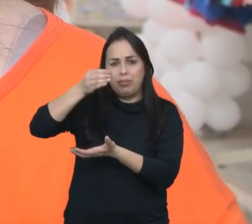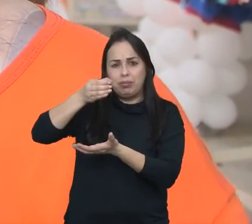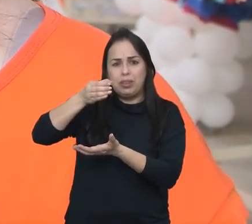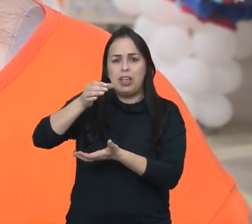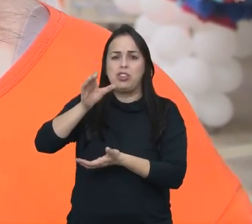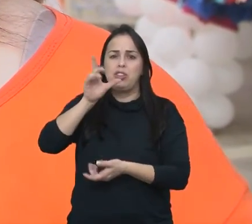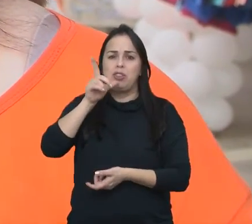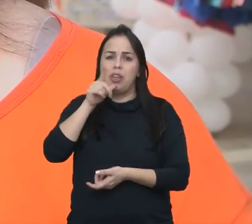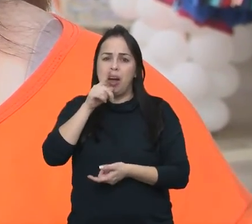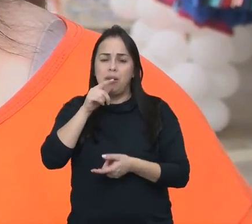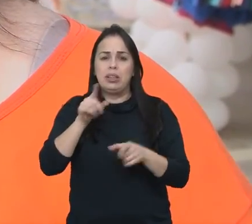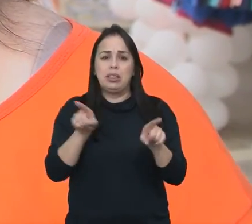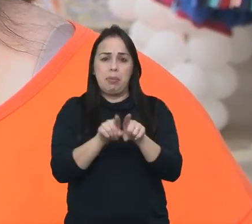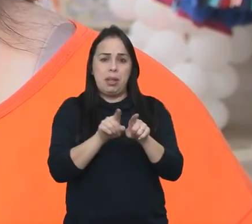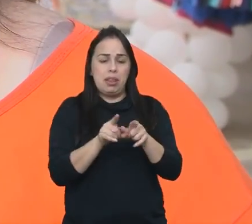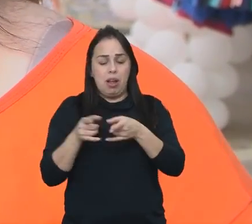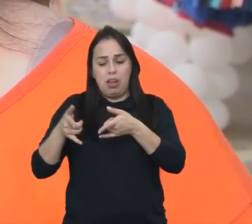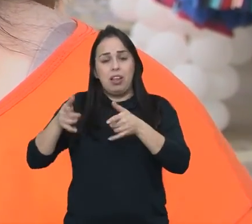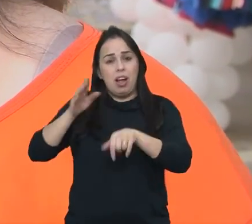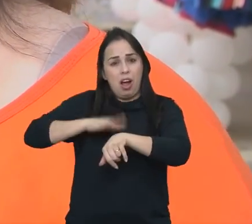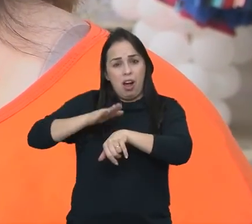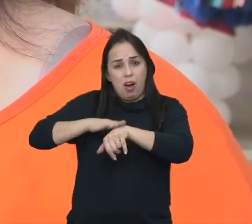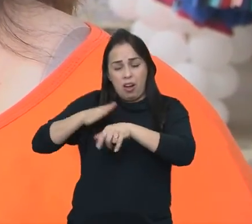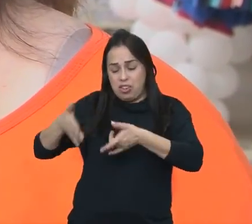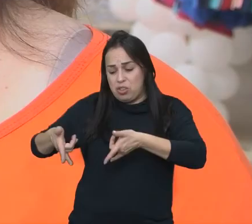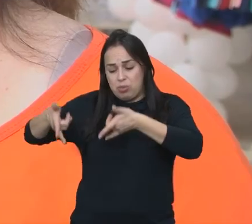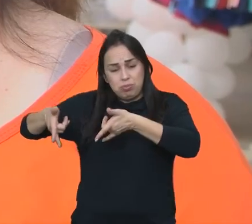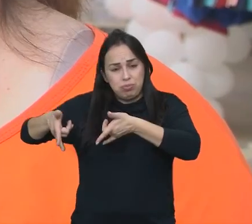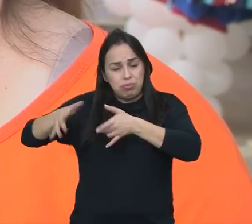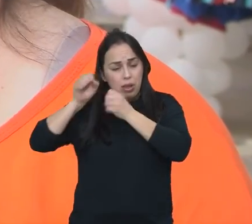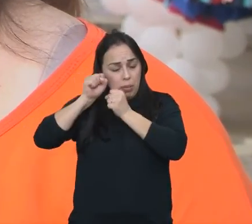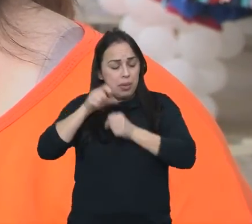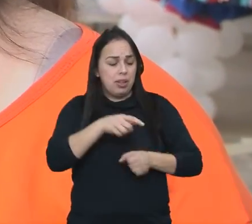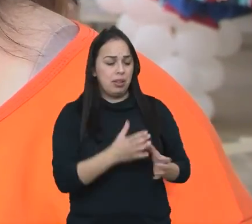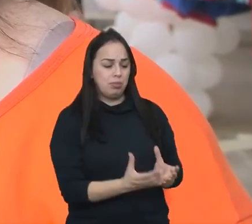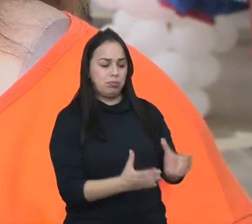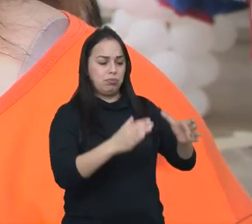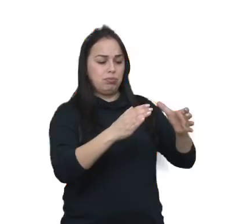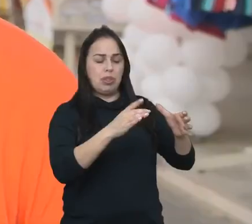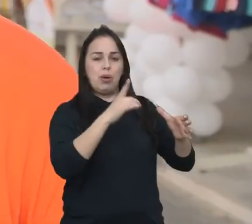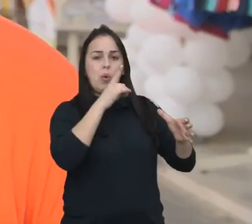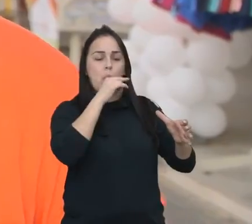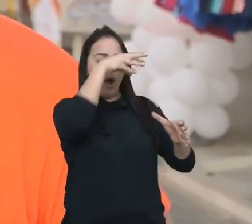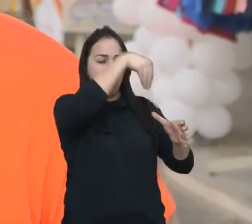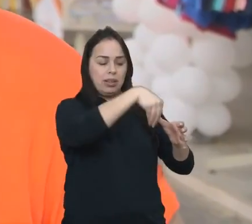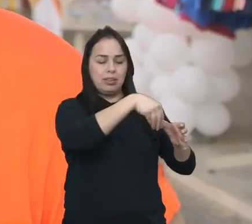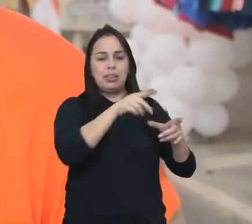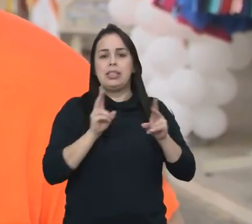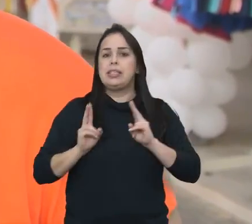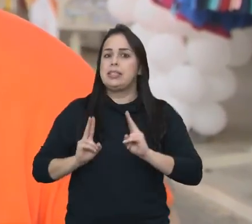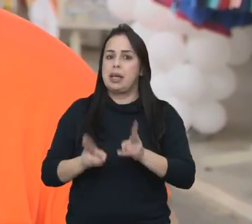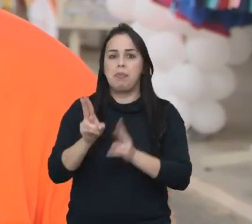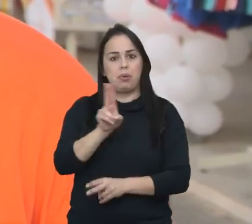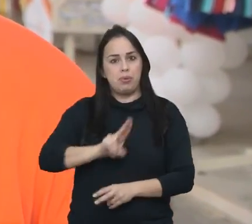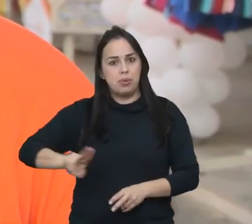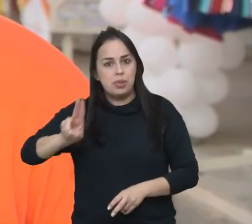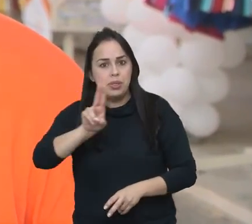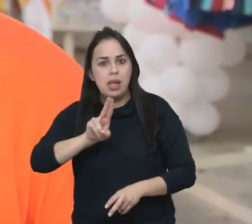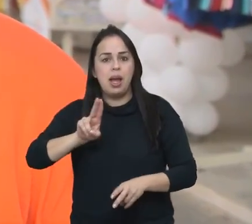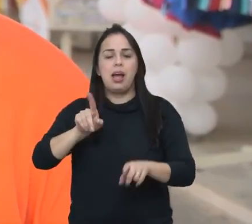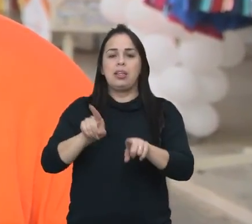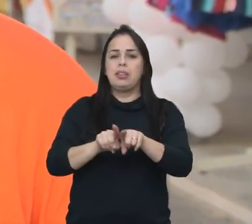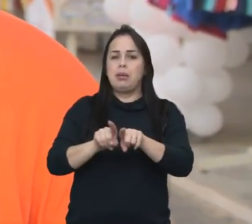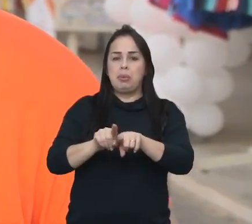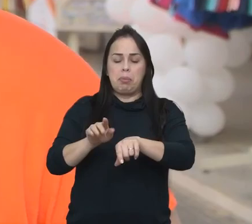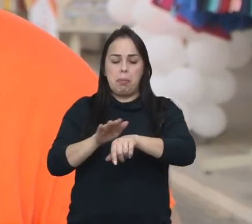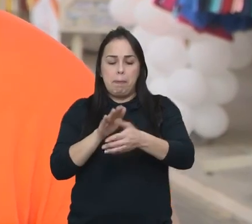bolsa, tudo, à noite põe balde de água para dormir, né? Para ficar bem úmido. Tem que andar com garrafa d'água,